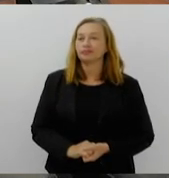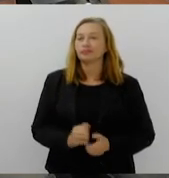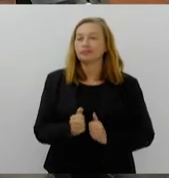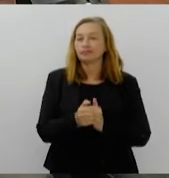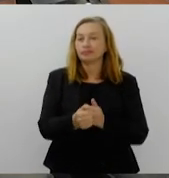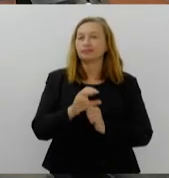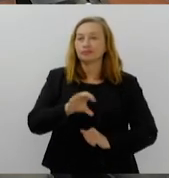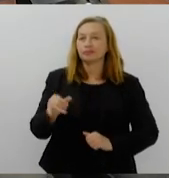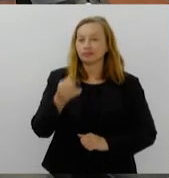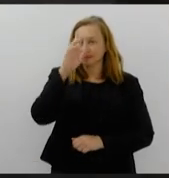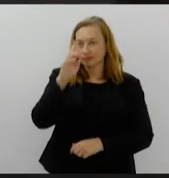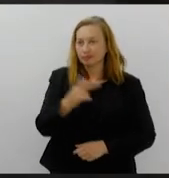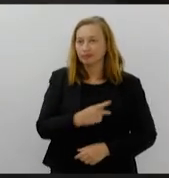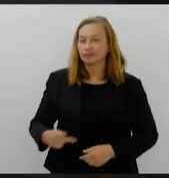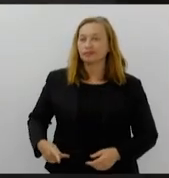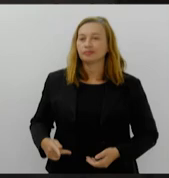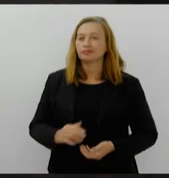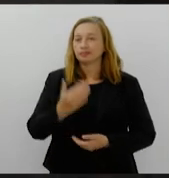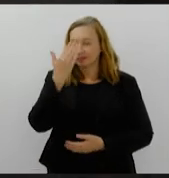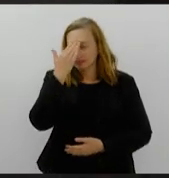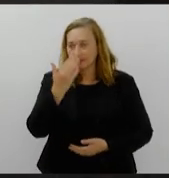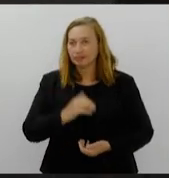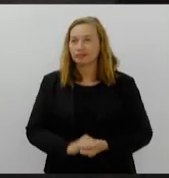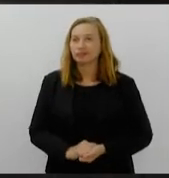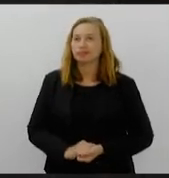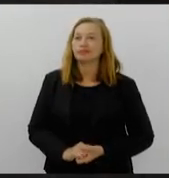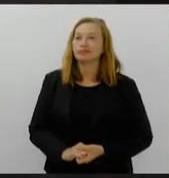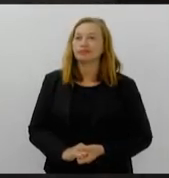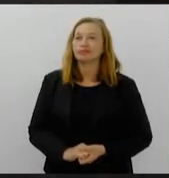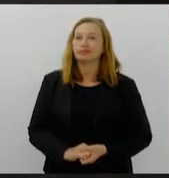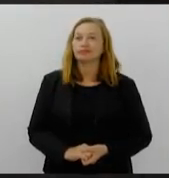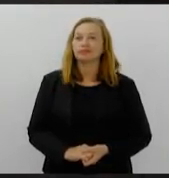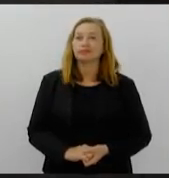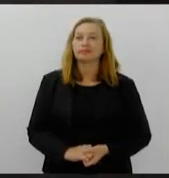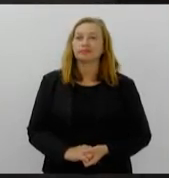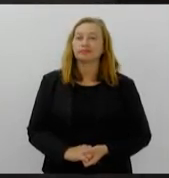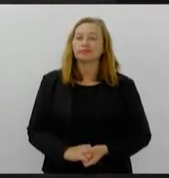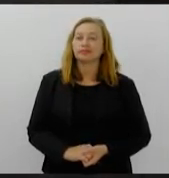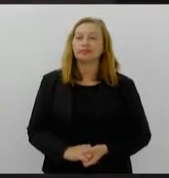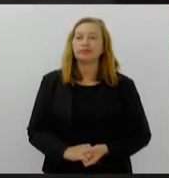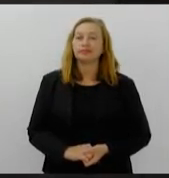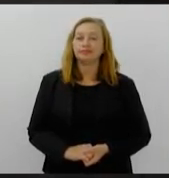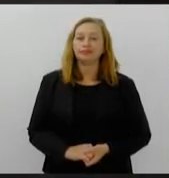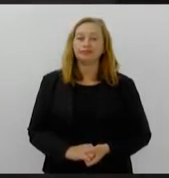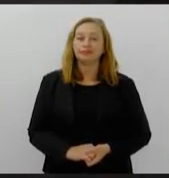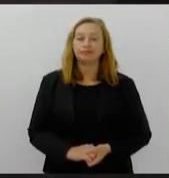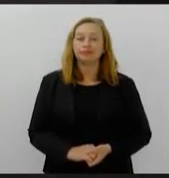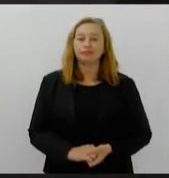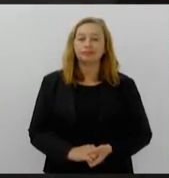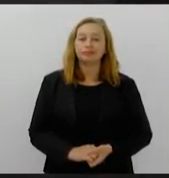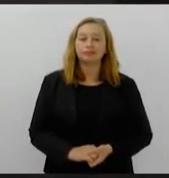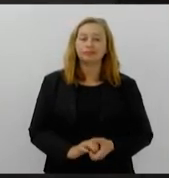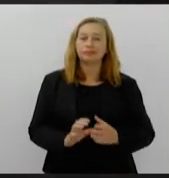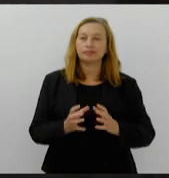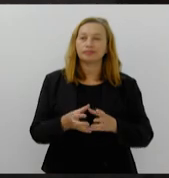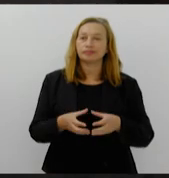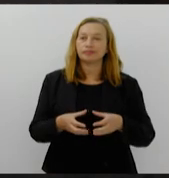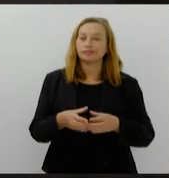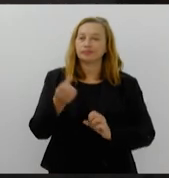Acompanho o parecer da CCJ. Obrigada, professor. Pela Comissão de Economia, Indústria e Comércio, deputado